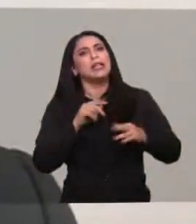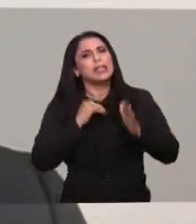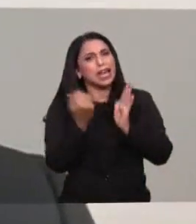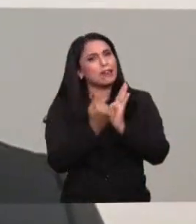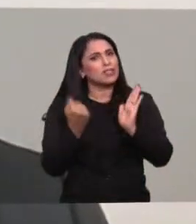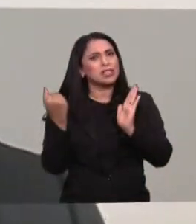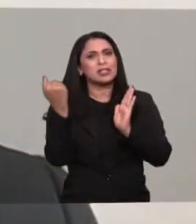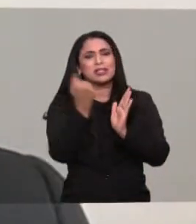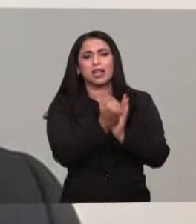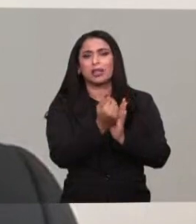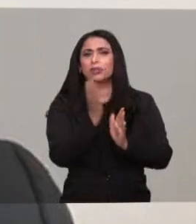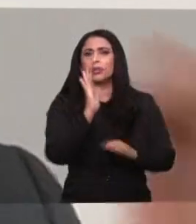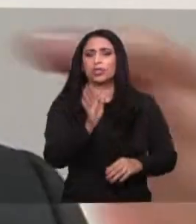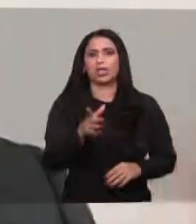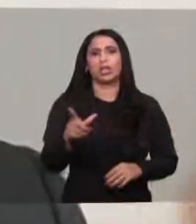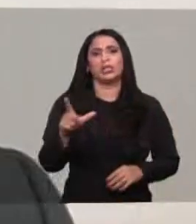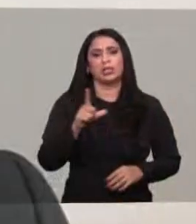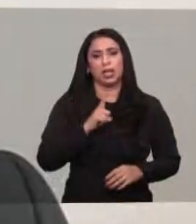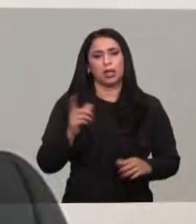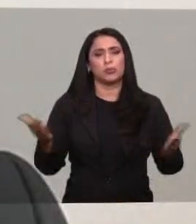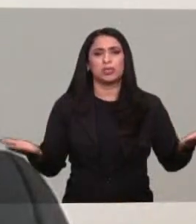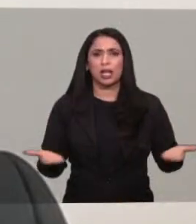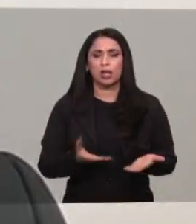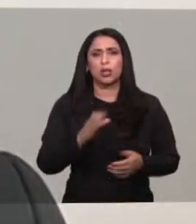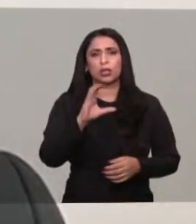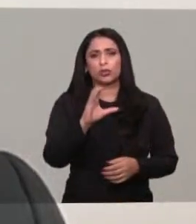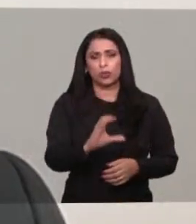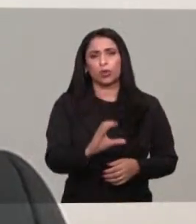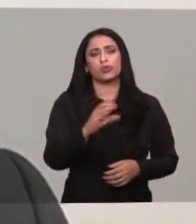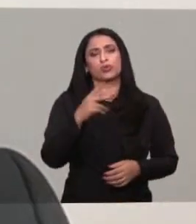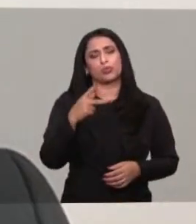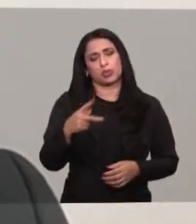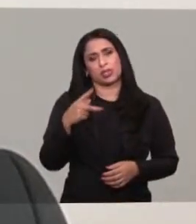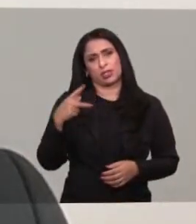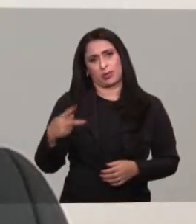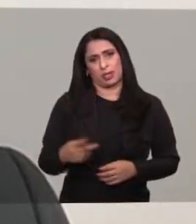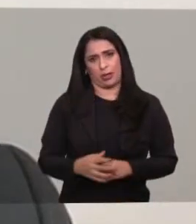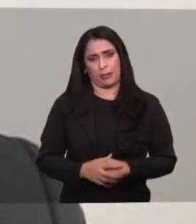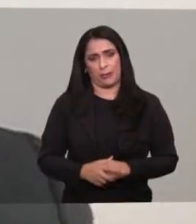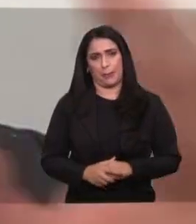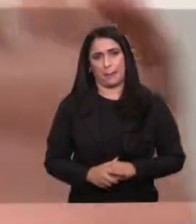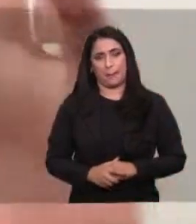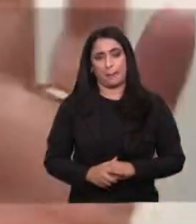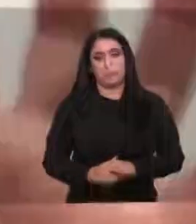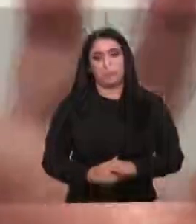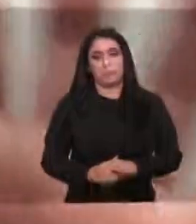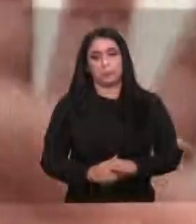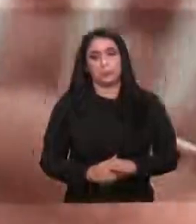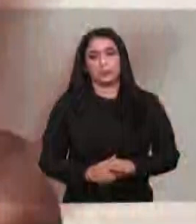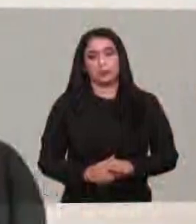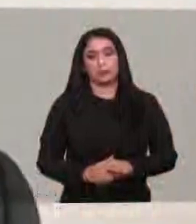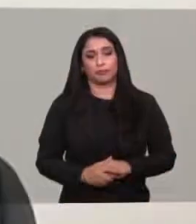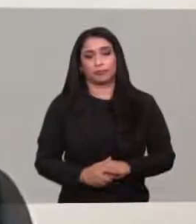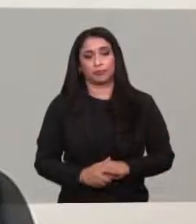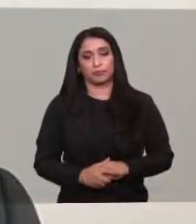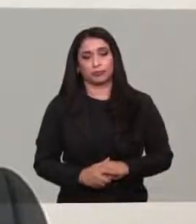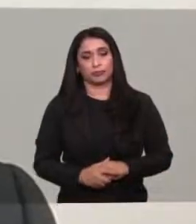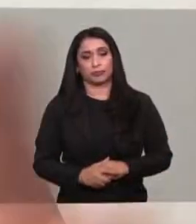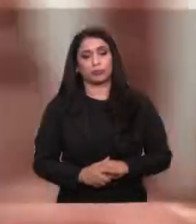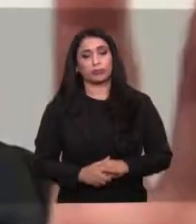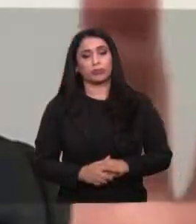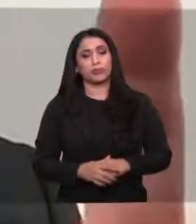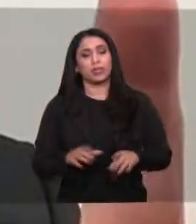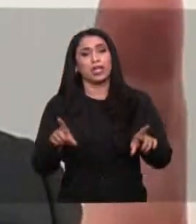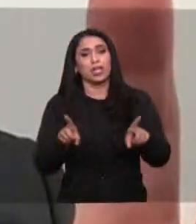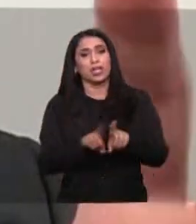do que temos expressamente no nosso Código de Processo Penal. E em sintonia com o princípio da